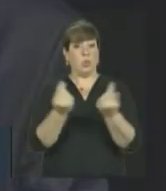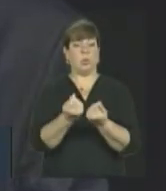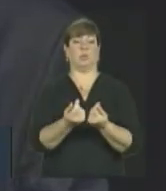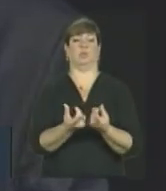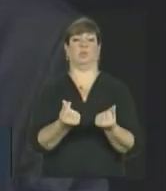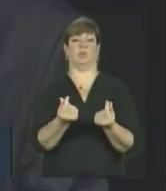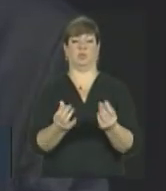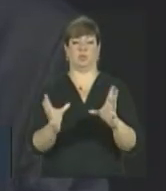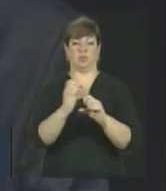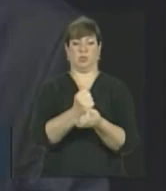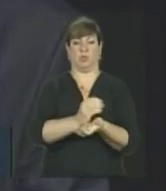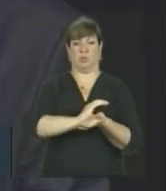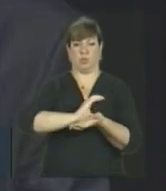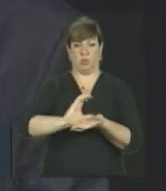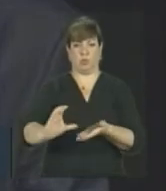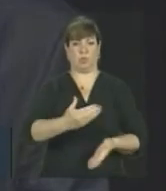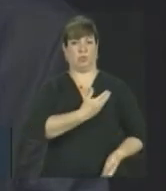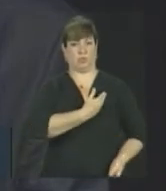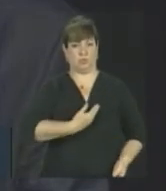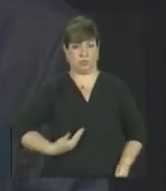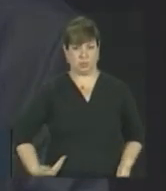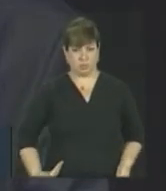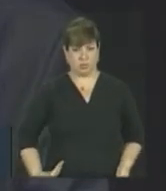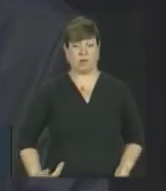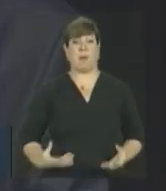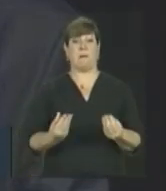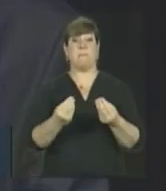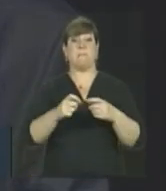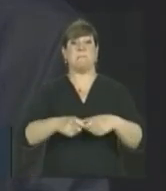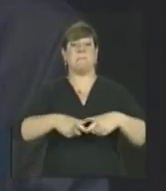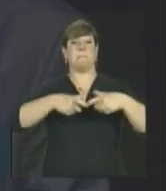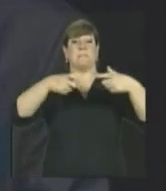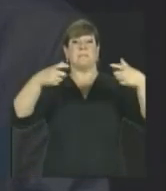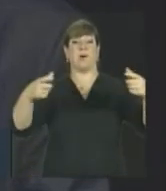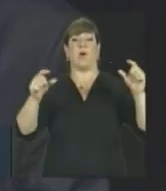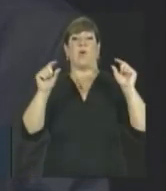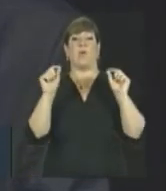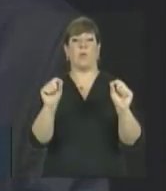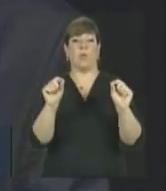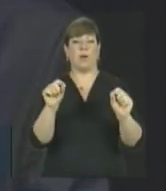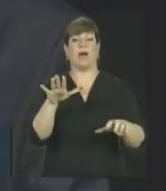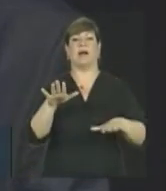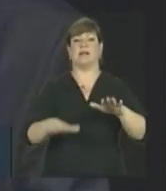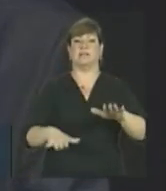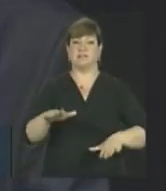do governo são muito maiores do que o que, às vezes,